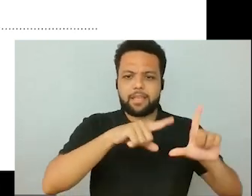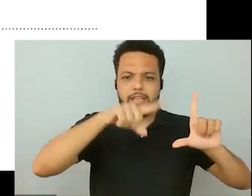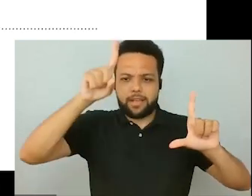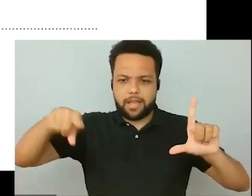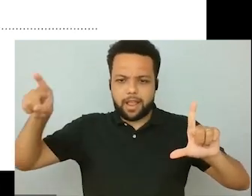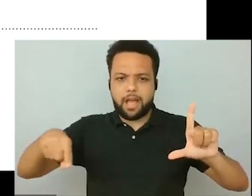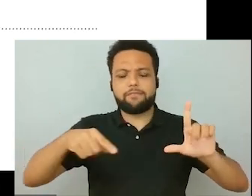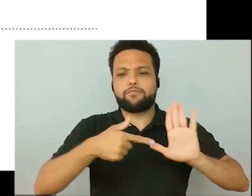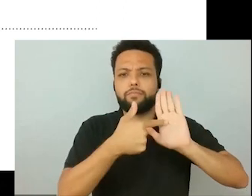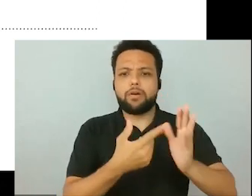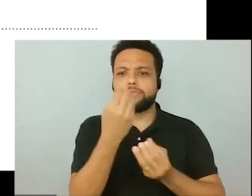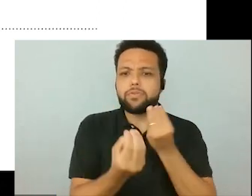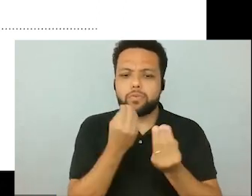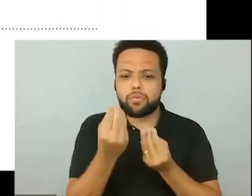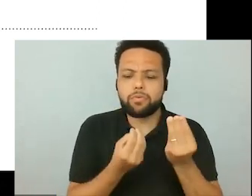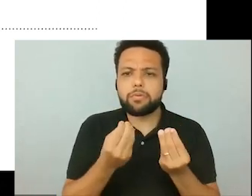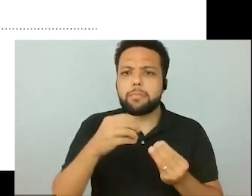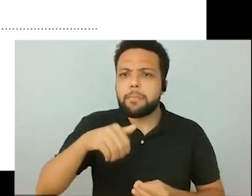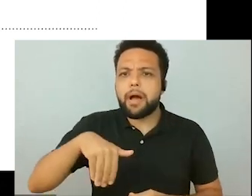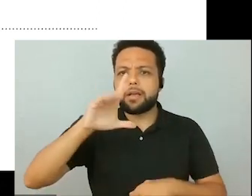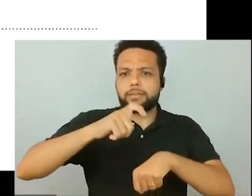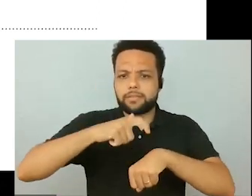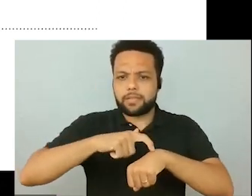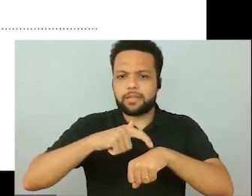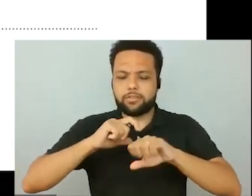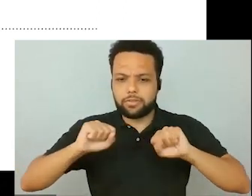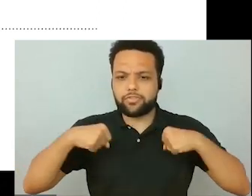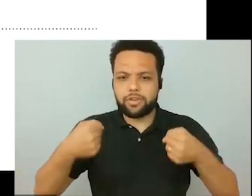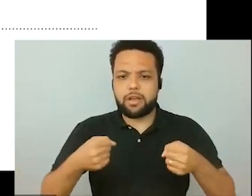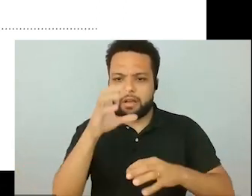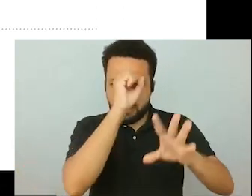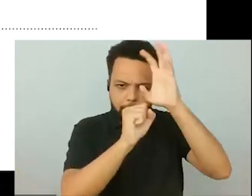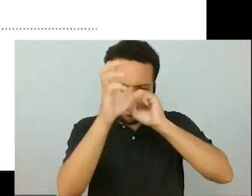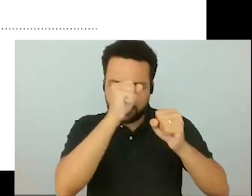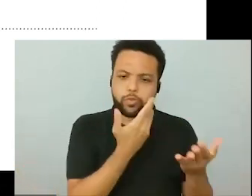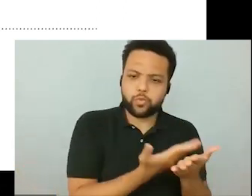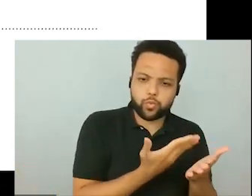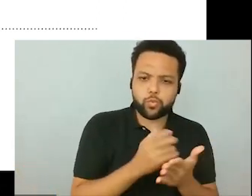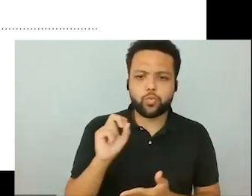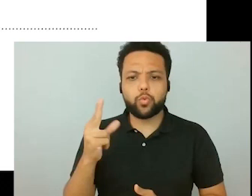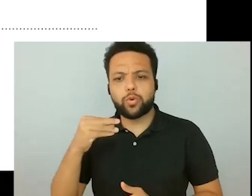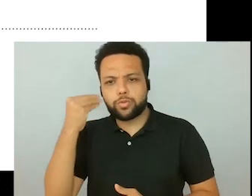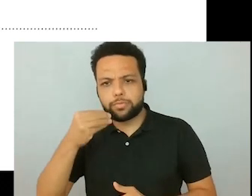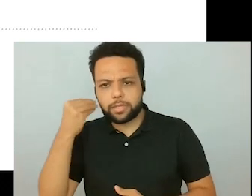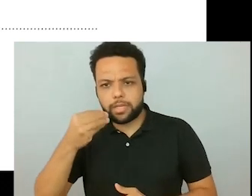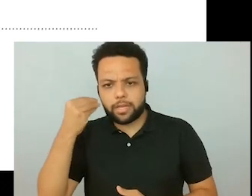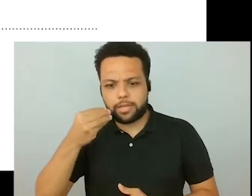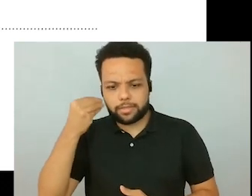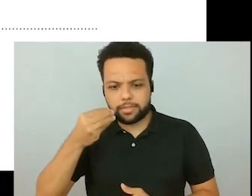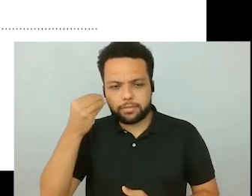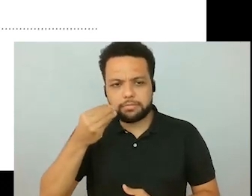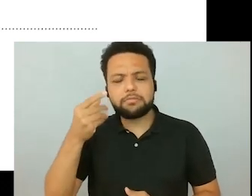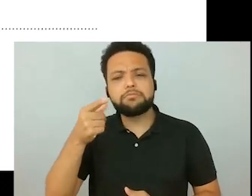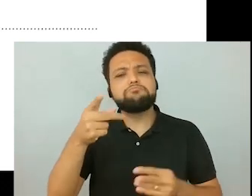bem simples, só mostra que quanto mais tempo tu dedicar ao aprendizado, seja por estudo ou por experiência mesmo, tu vai aumentar